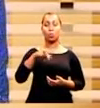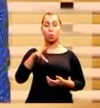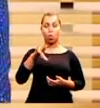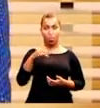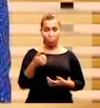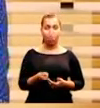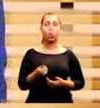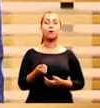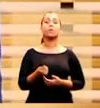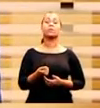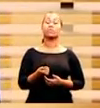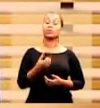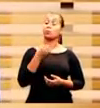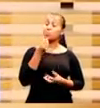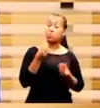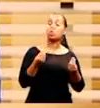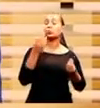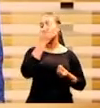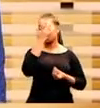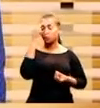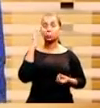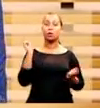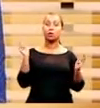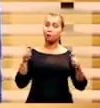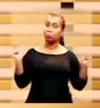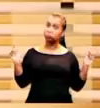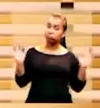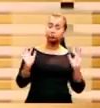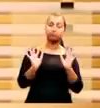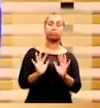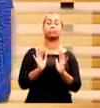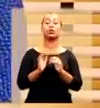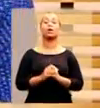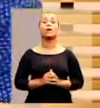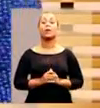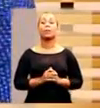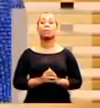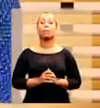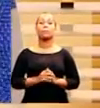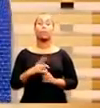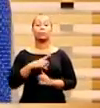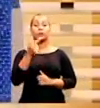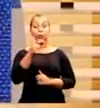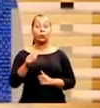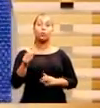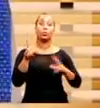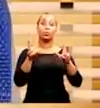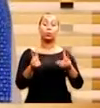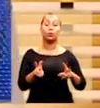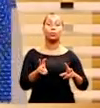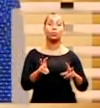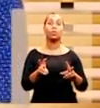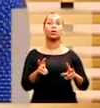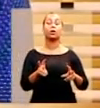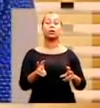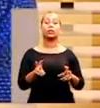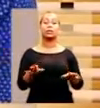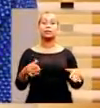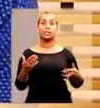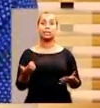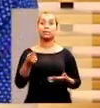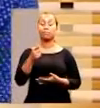Moura, 900 lugares, que atende uma demanda legal para... Grandes, né? Também tem um outro fator também nessa